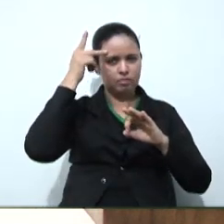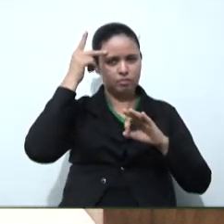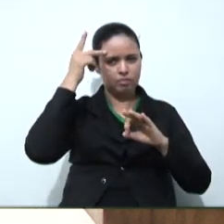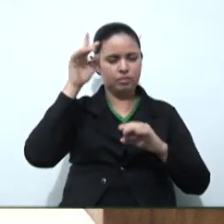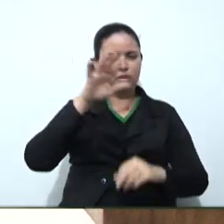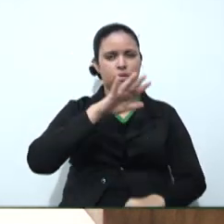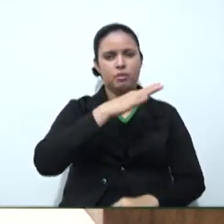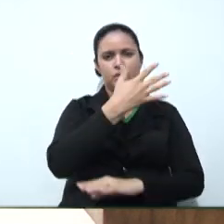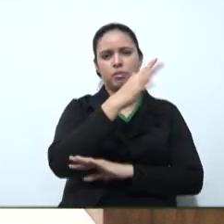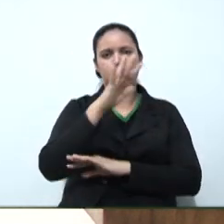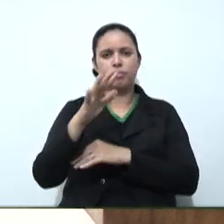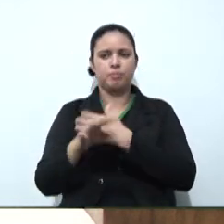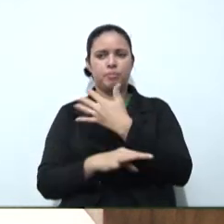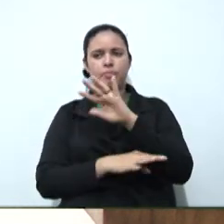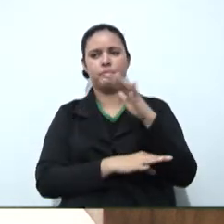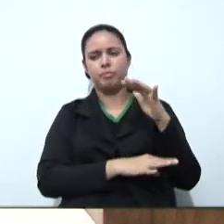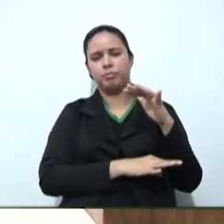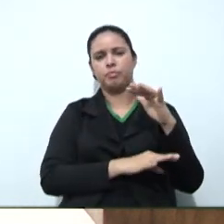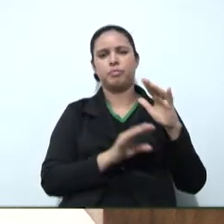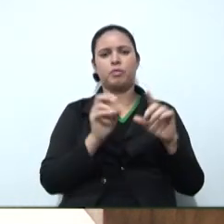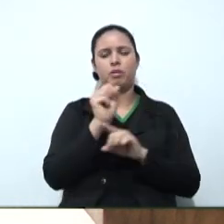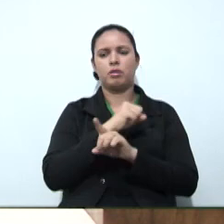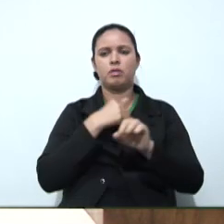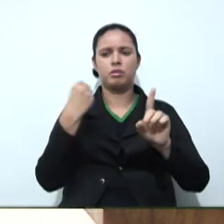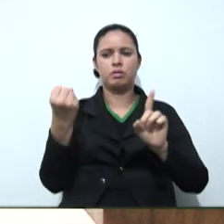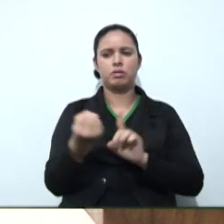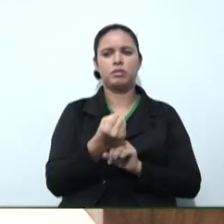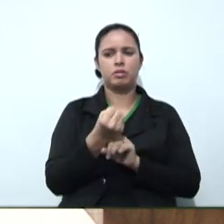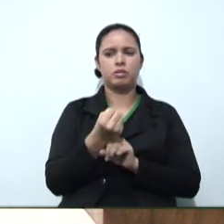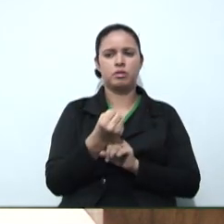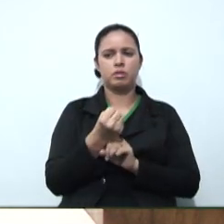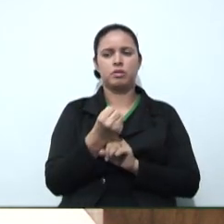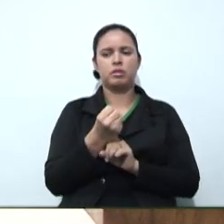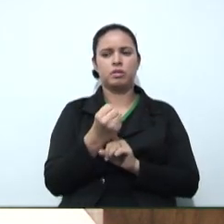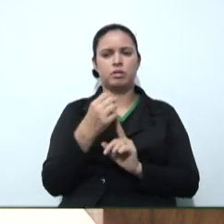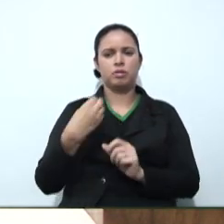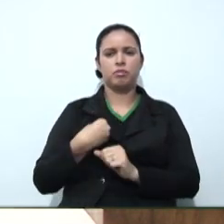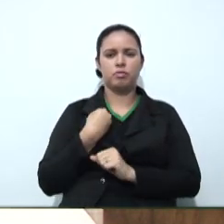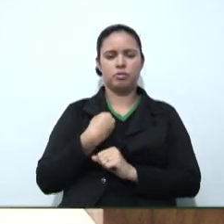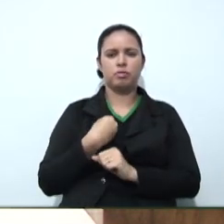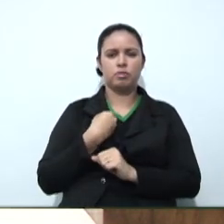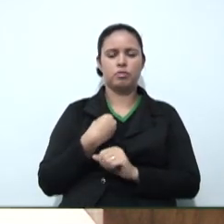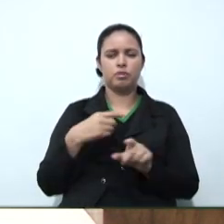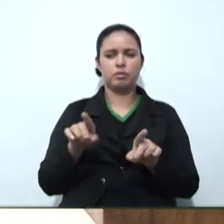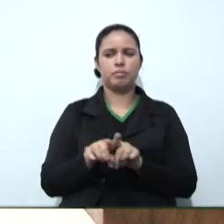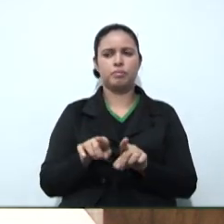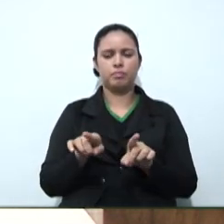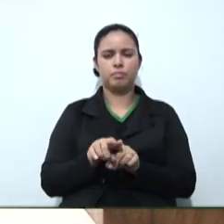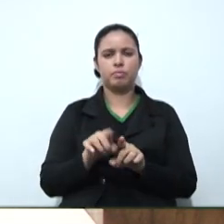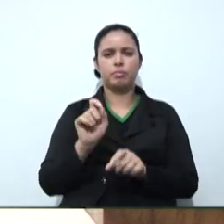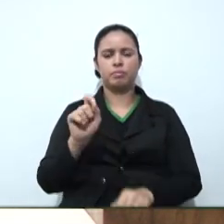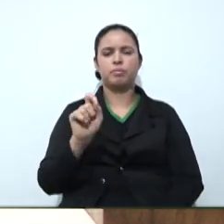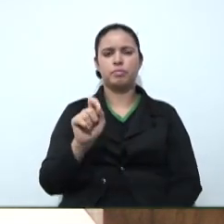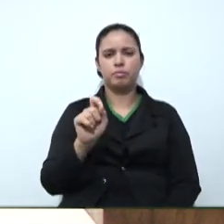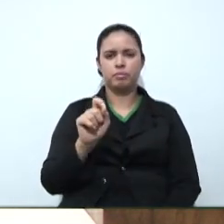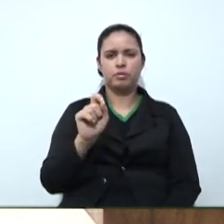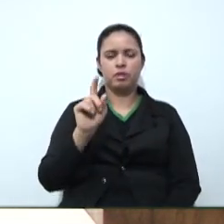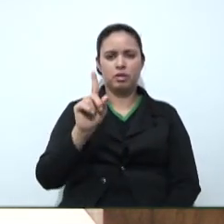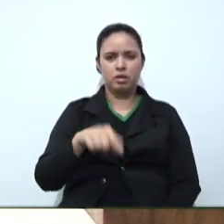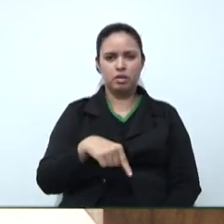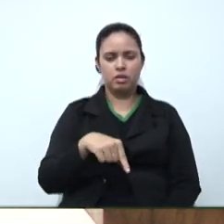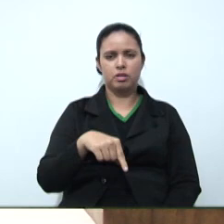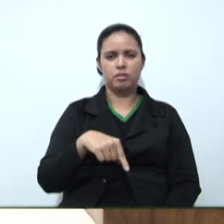meio ambiente, com a sociedade, né, com o meio que vive, com a manutenção das gerações